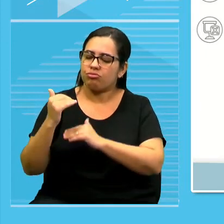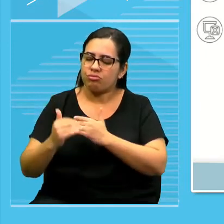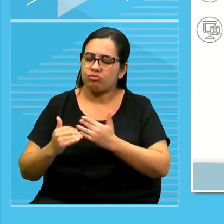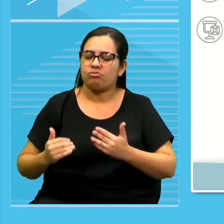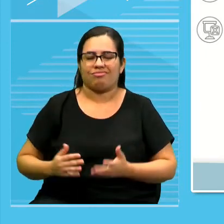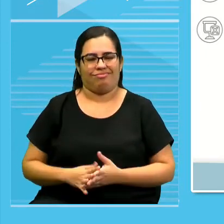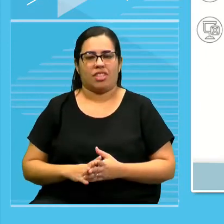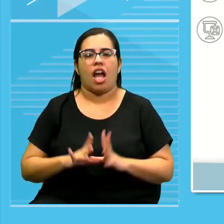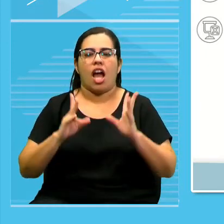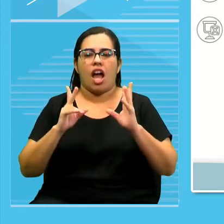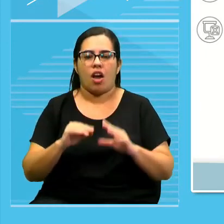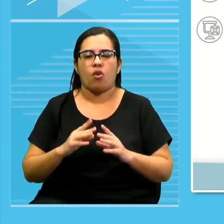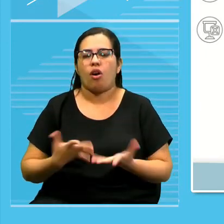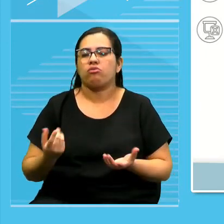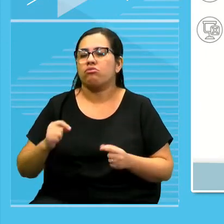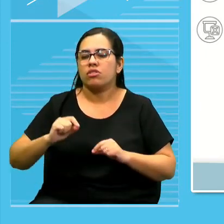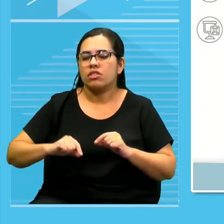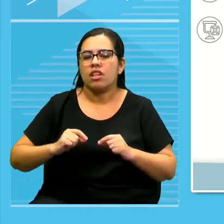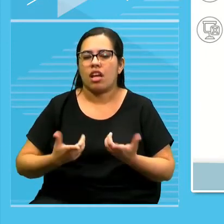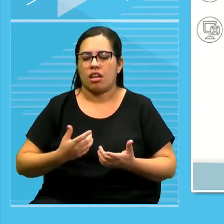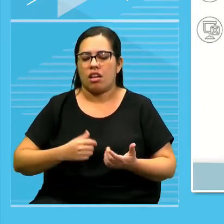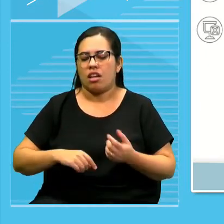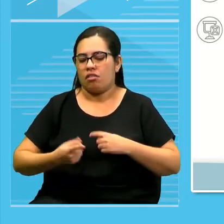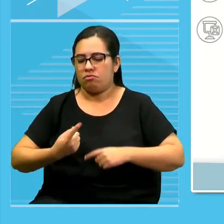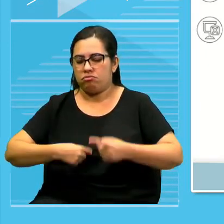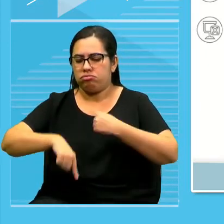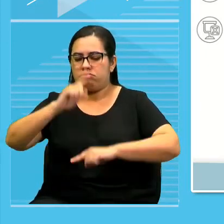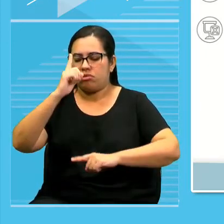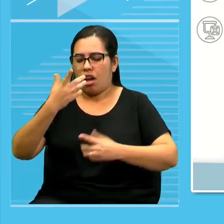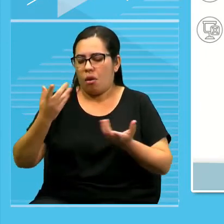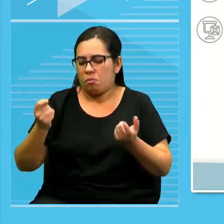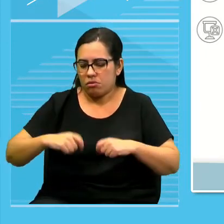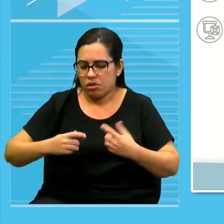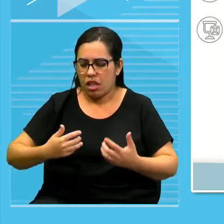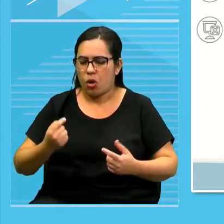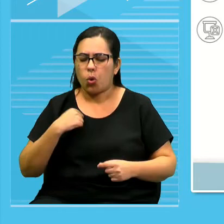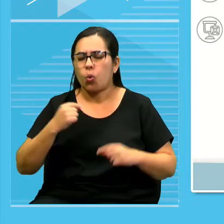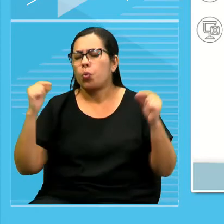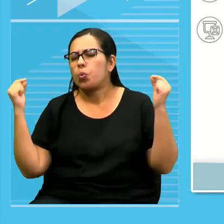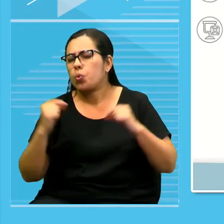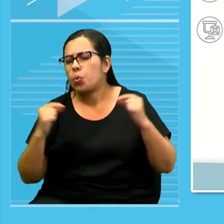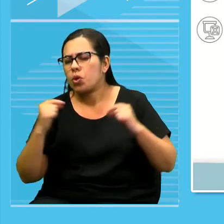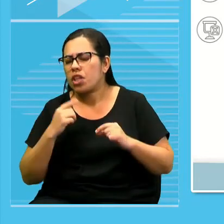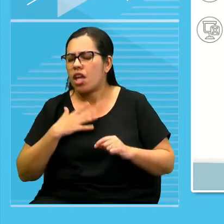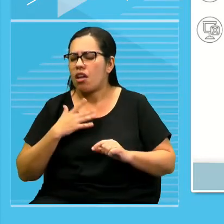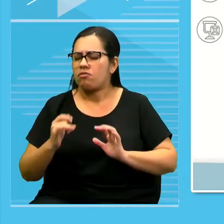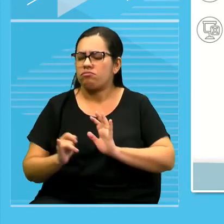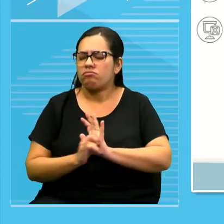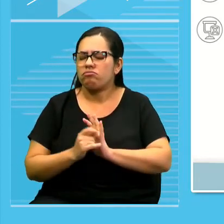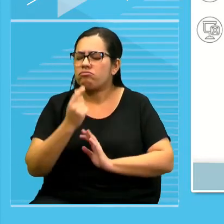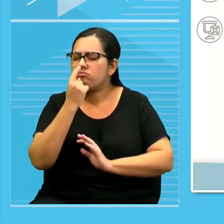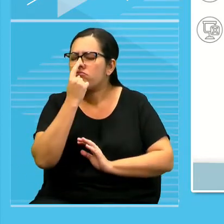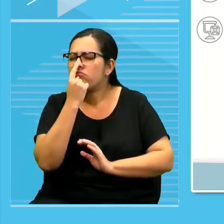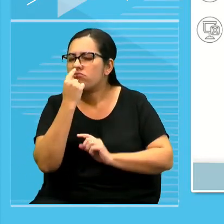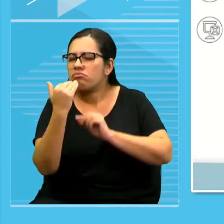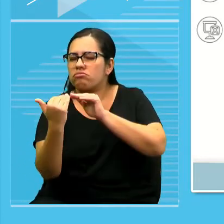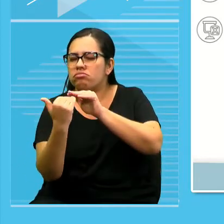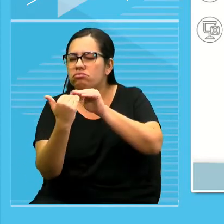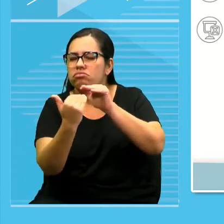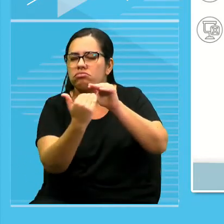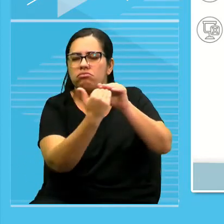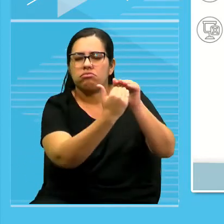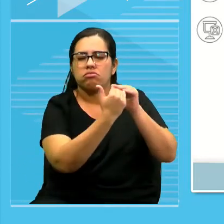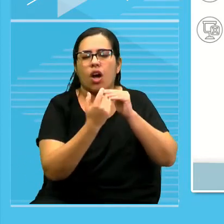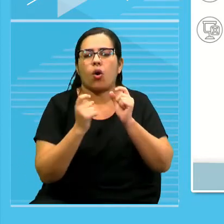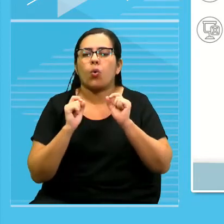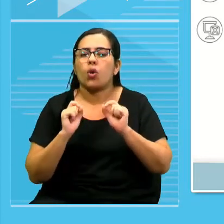tua identidade tu vai percebendo quem é você com que que você se identifica com são quais são as